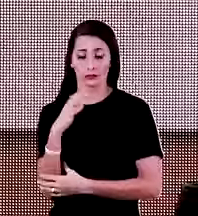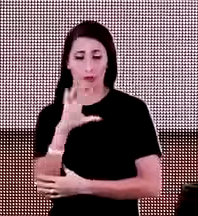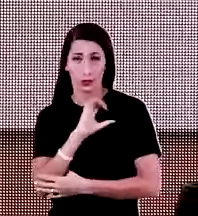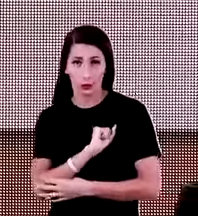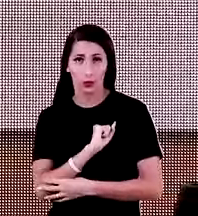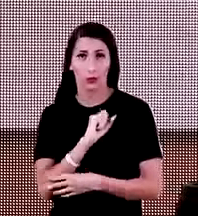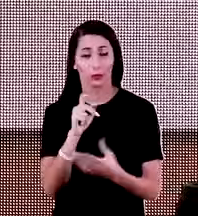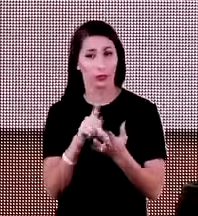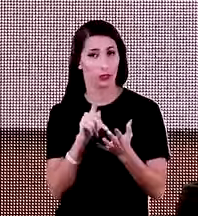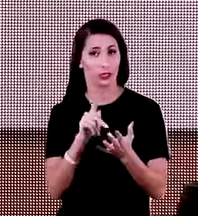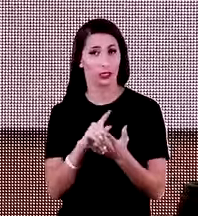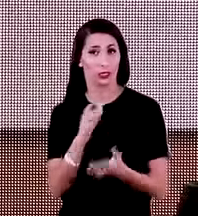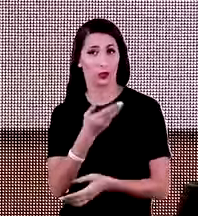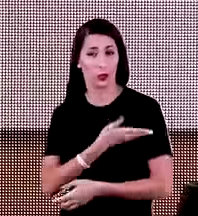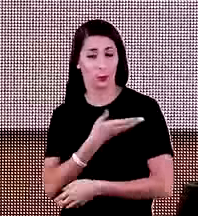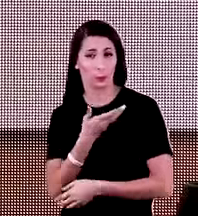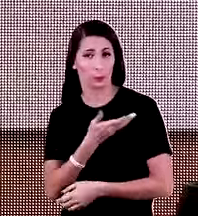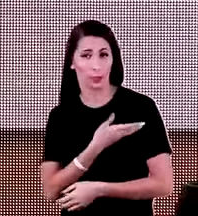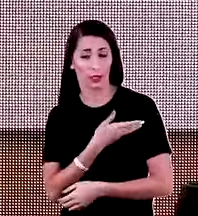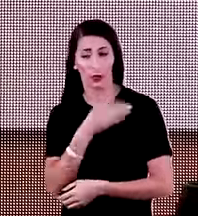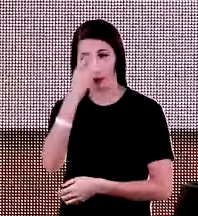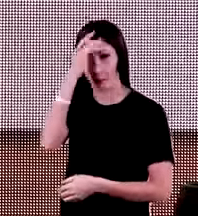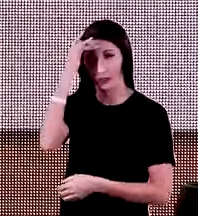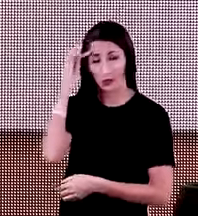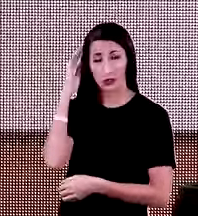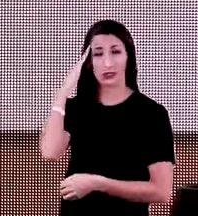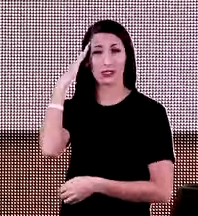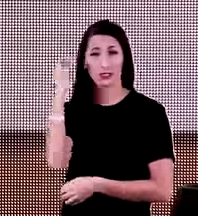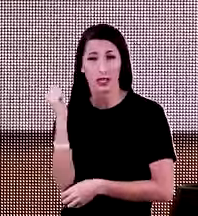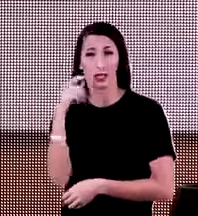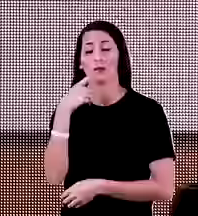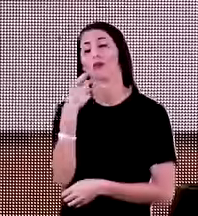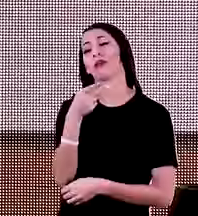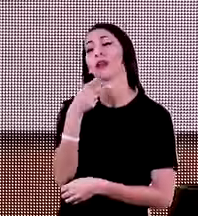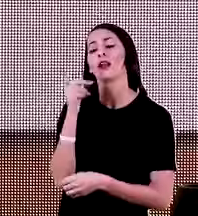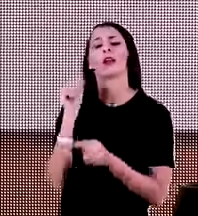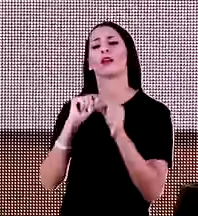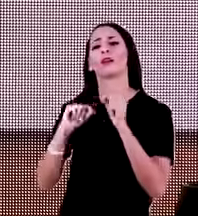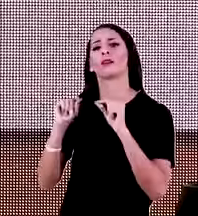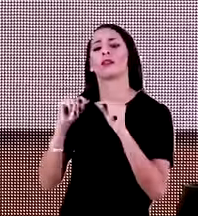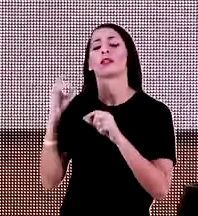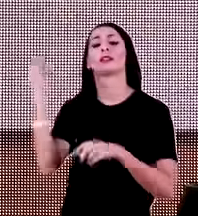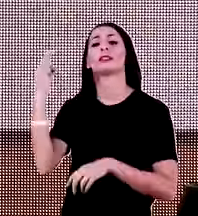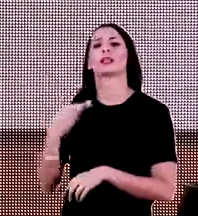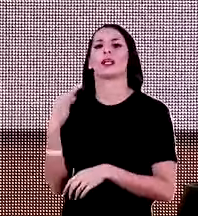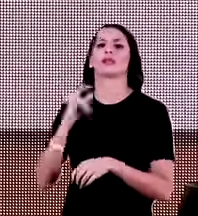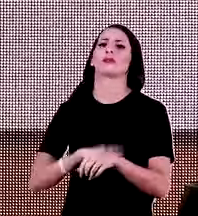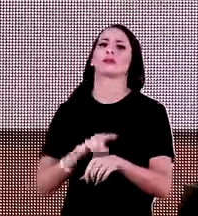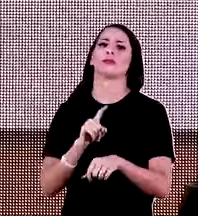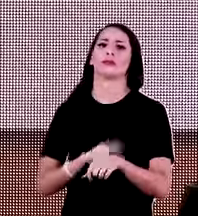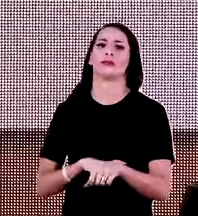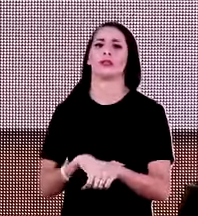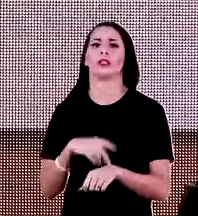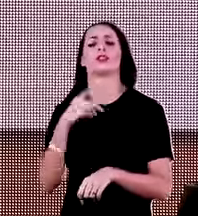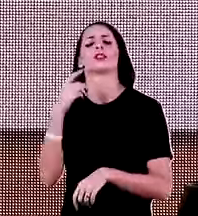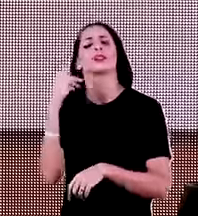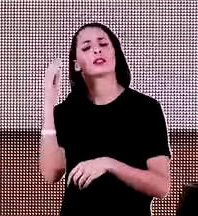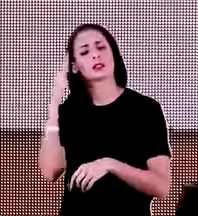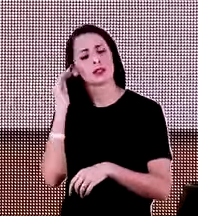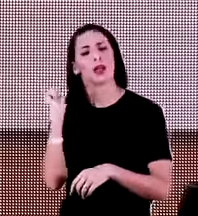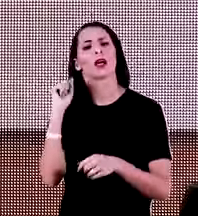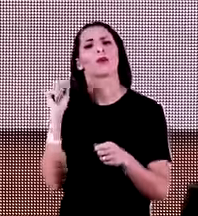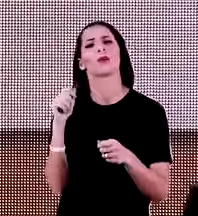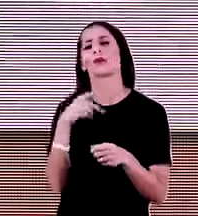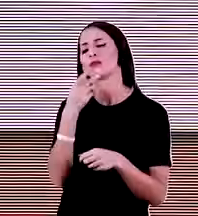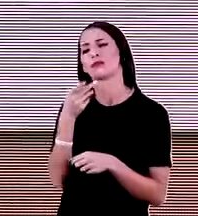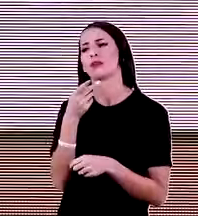o verdadeiro amigo é aquele que sabe o que dizer para a gente na hora certa e sabe o que fazer também. Houve um momento na história